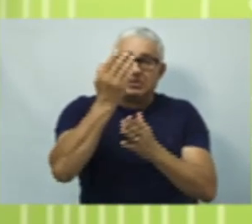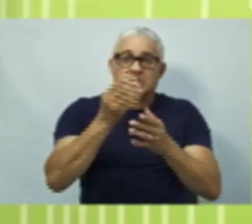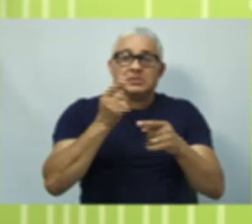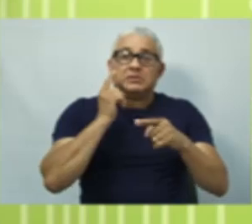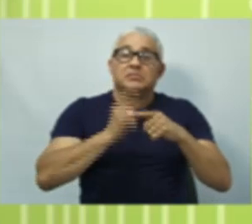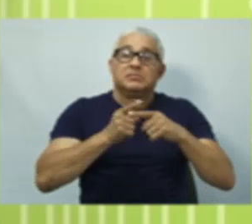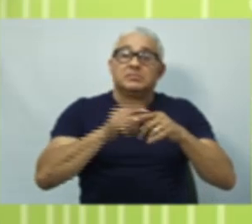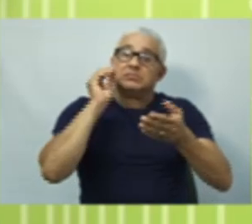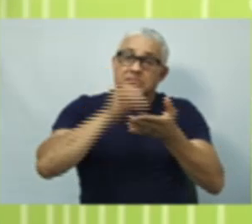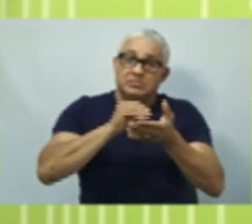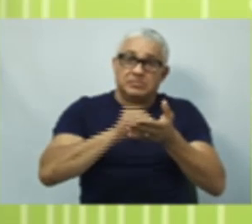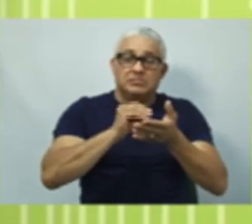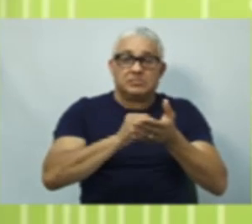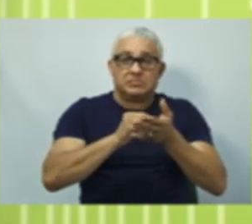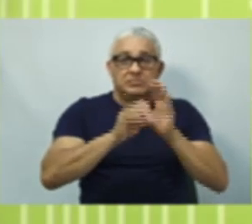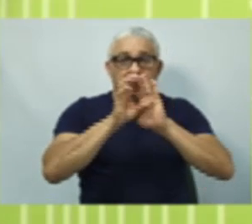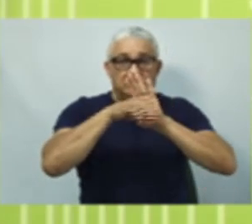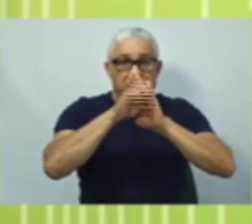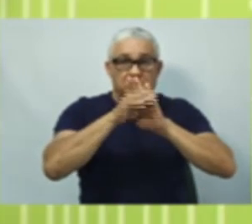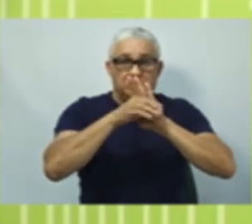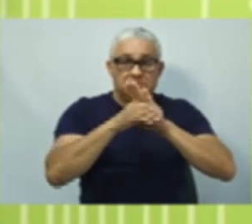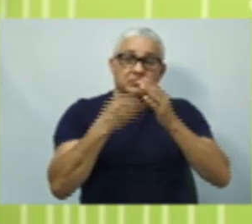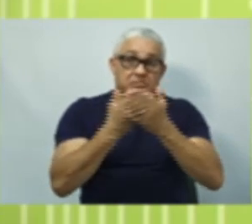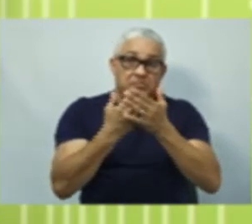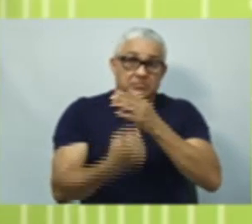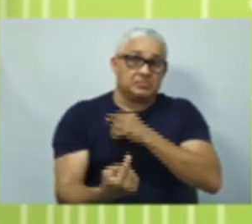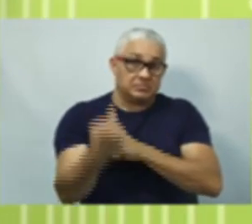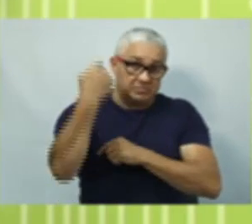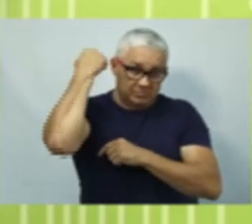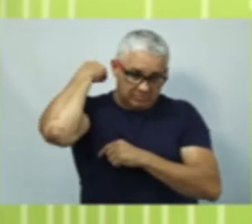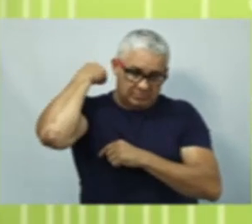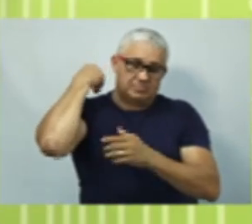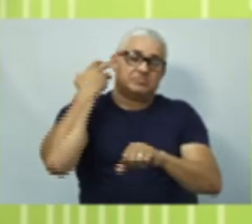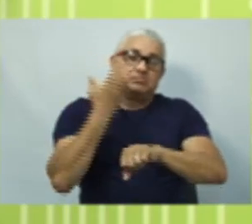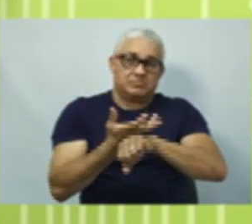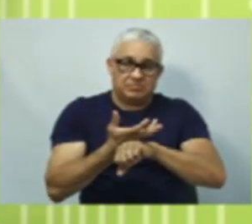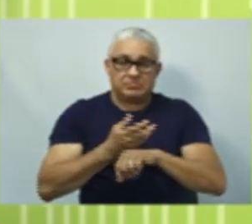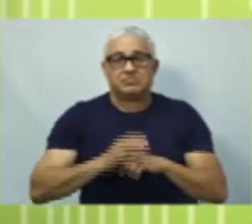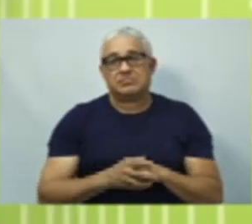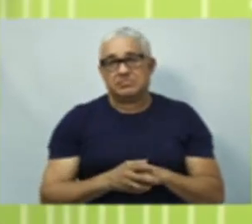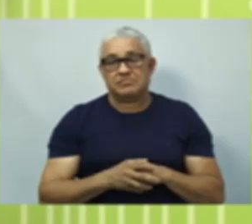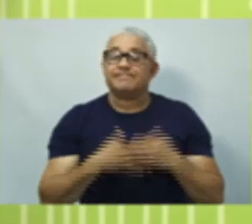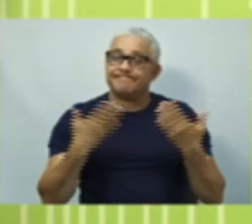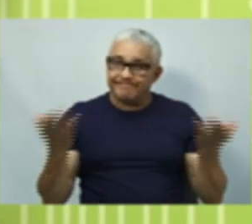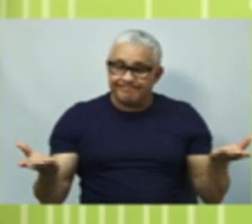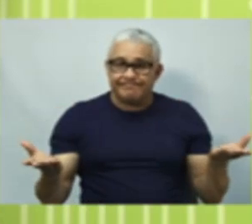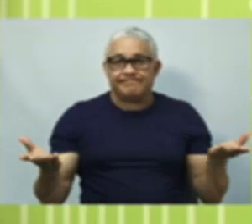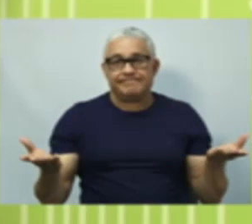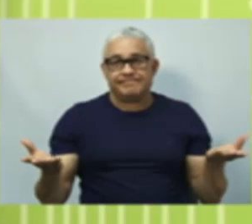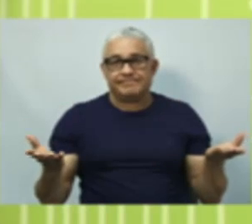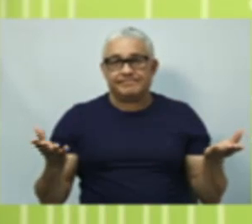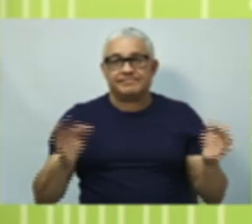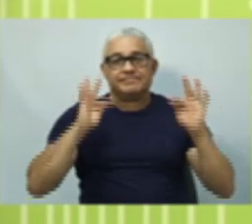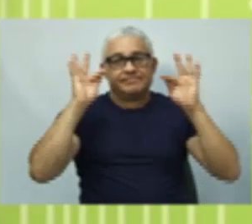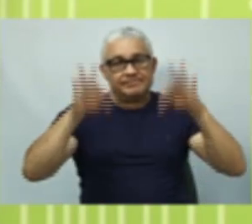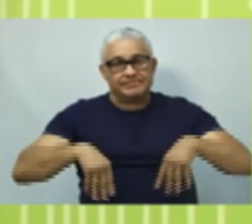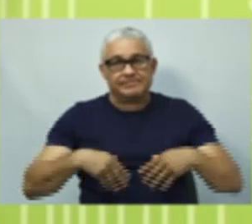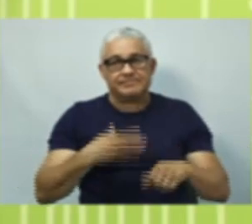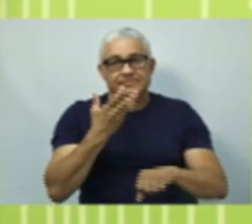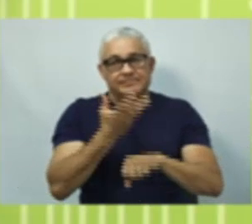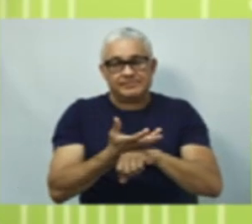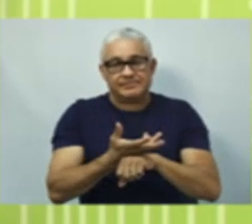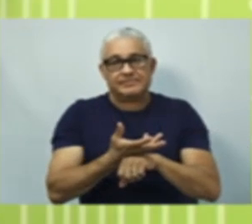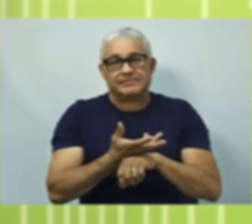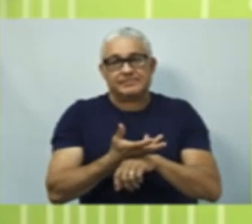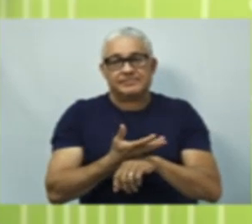falta de aplicar os conceitos que nós estudamos na nossa disciplina. Mas é isso aí, chegamos ao final da nossa